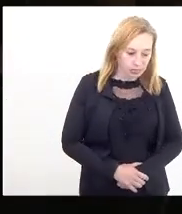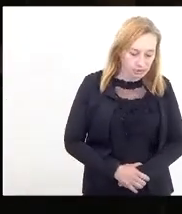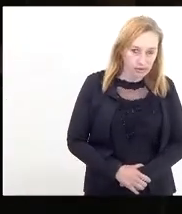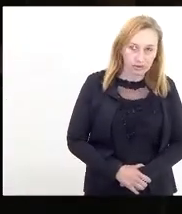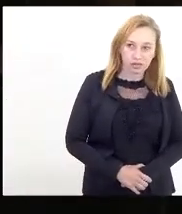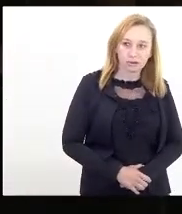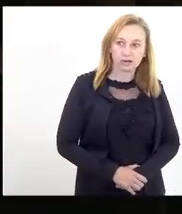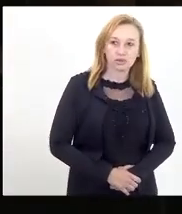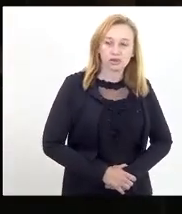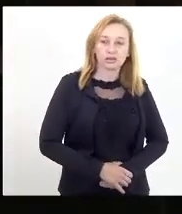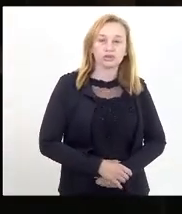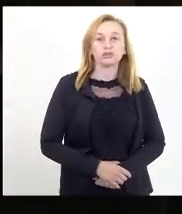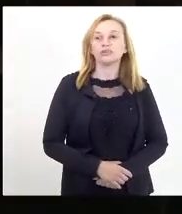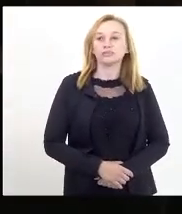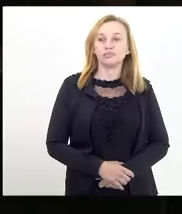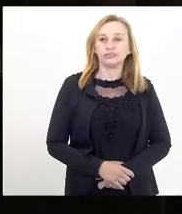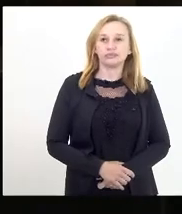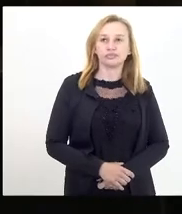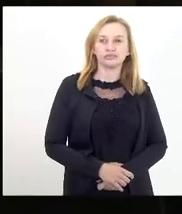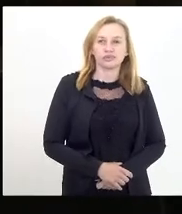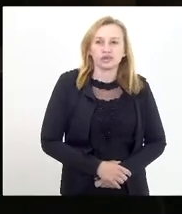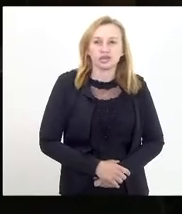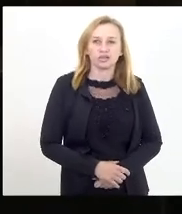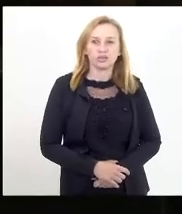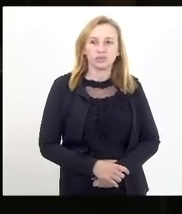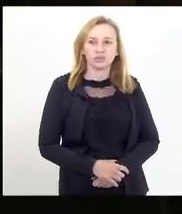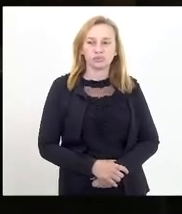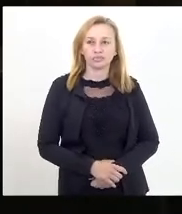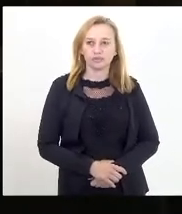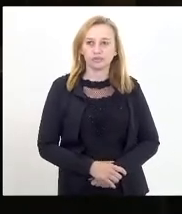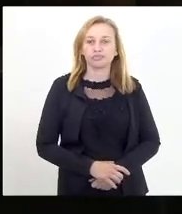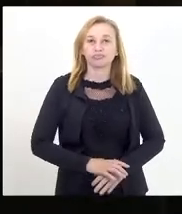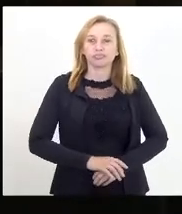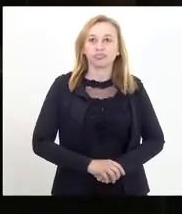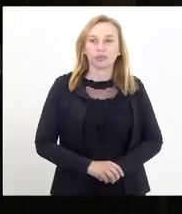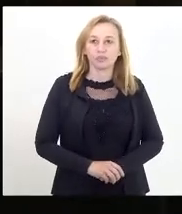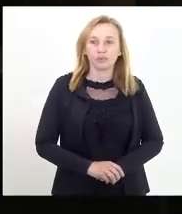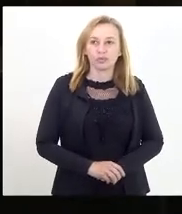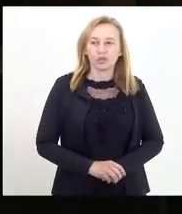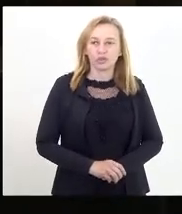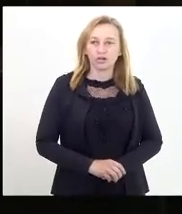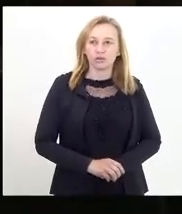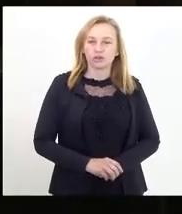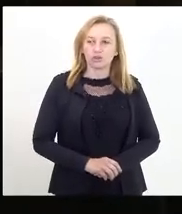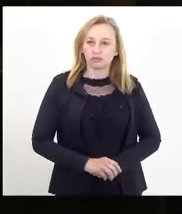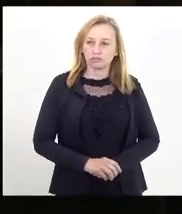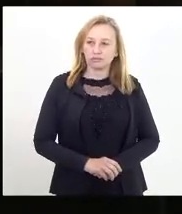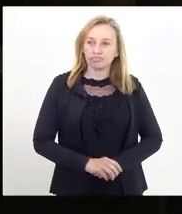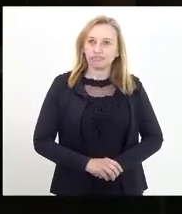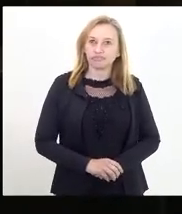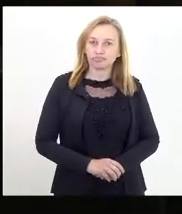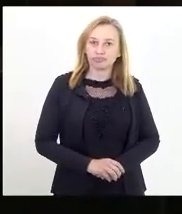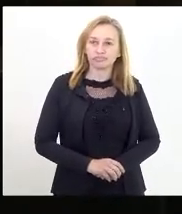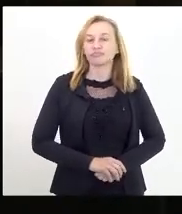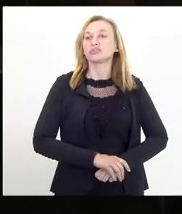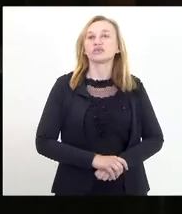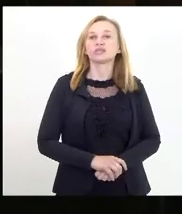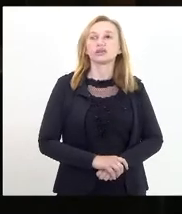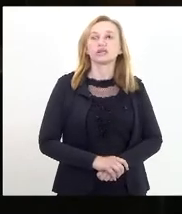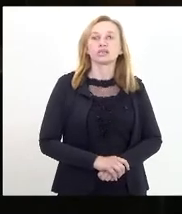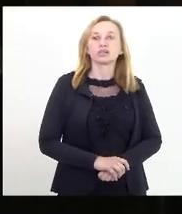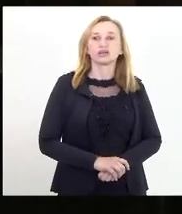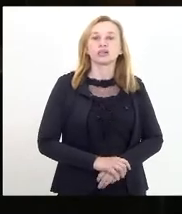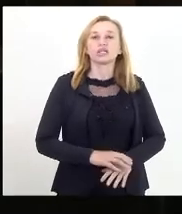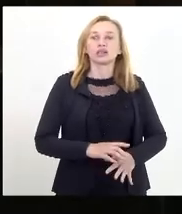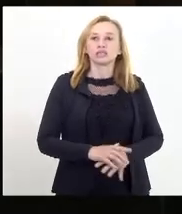evitar e desejáveis transtornos ou melhor povo funções sociais abrasu que